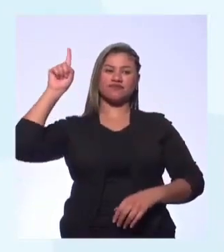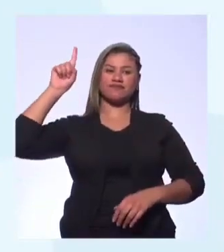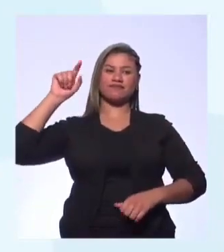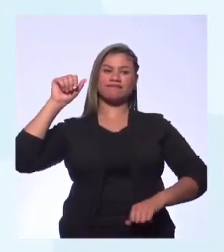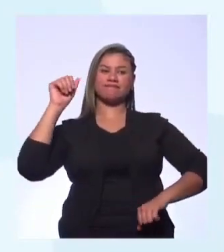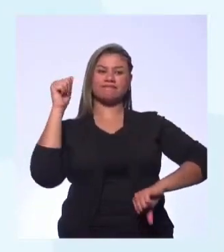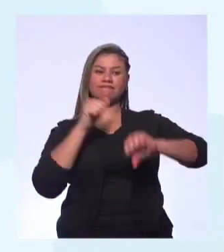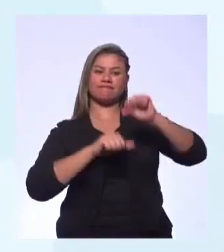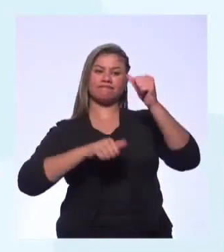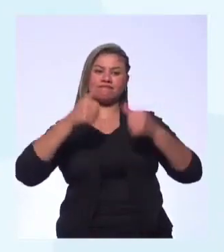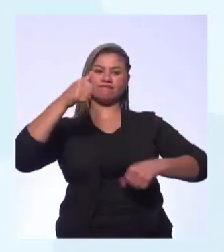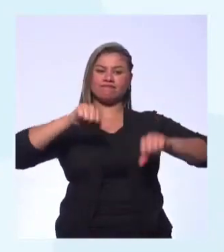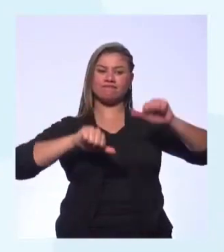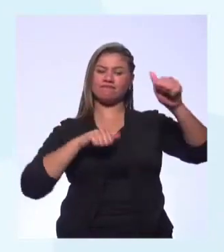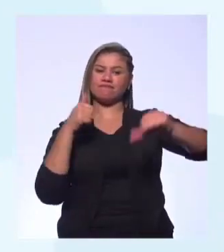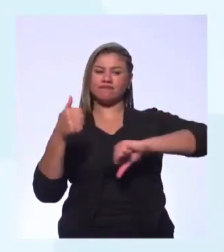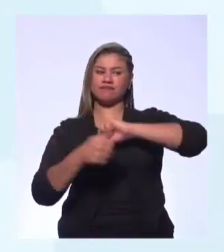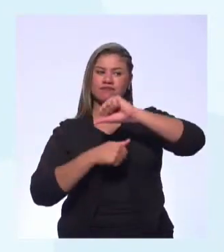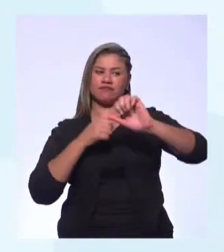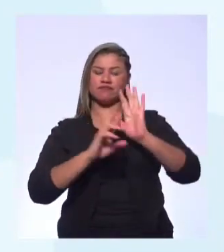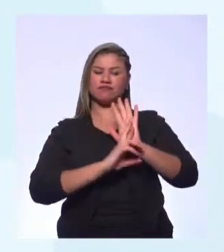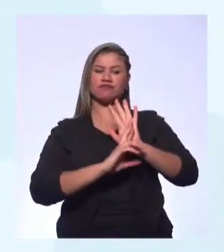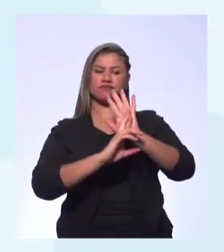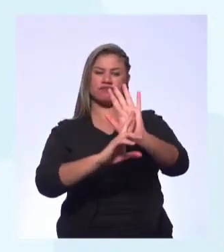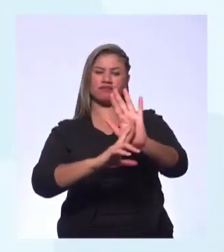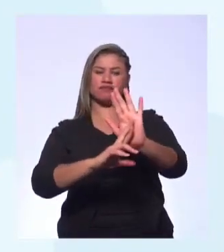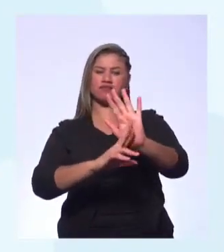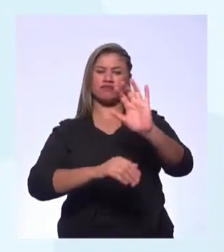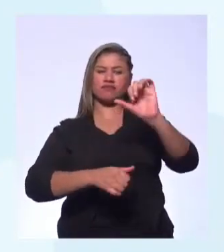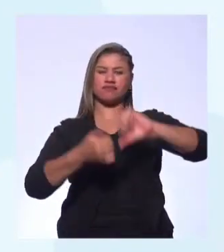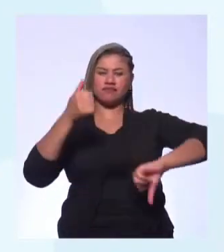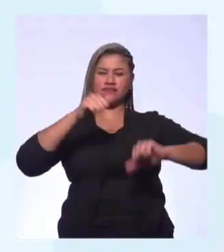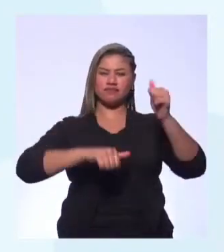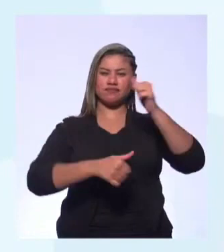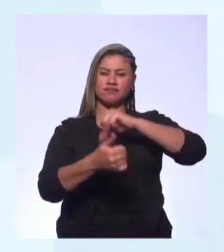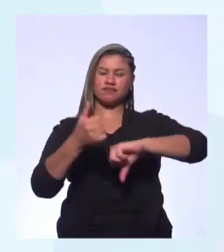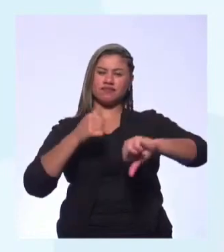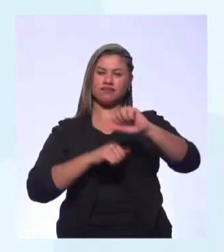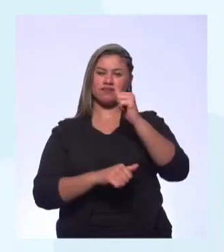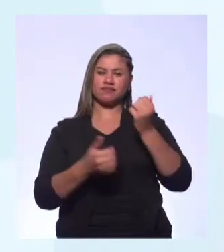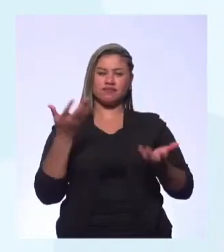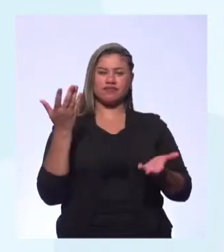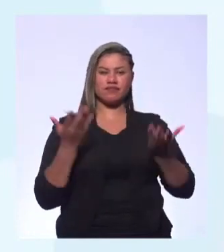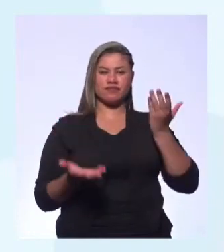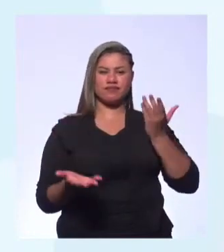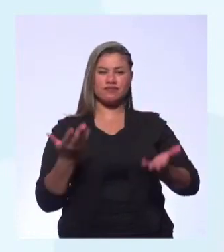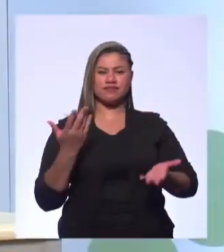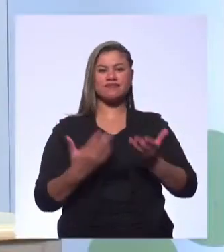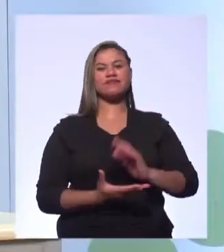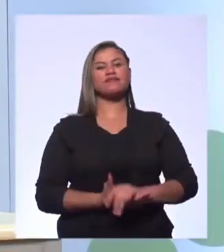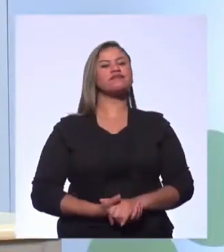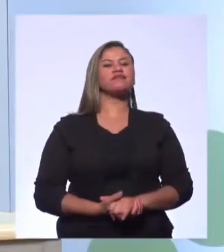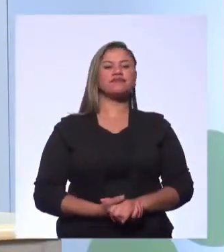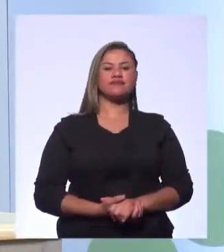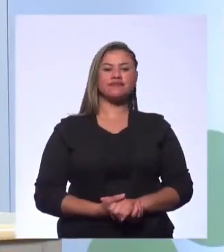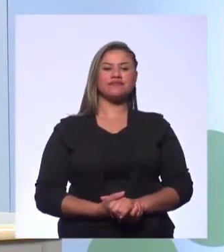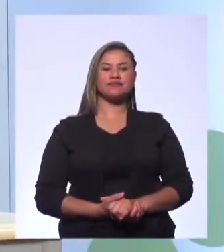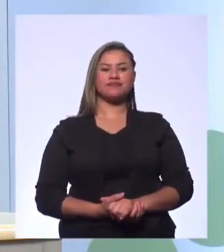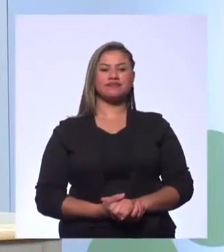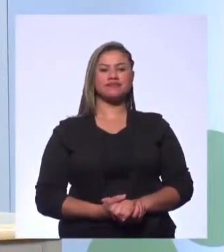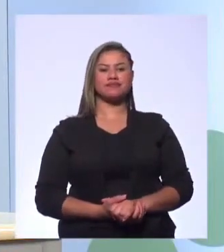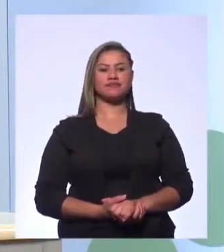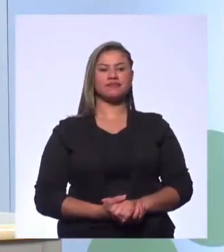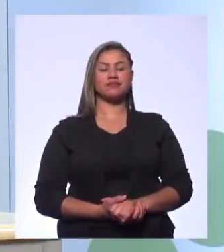né? Representar as transformações químicas usando equações químicas balanceadas. E